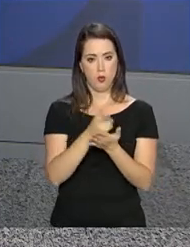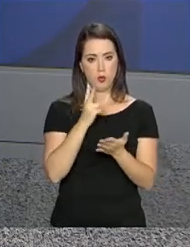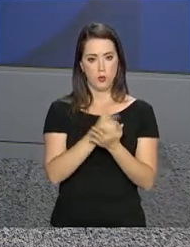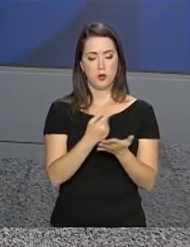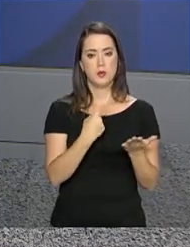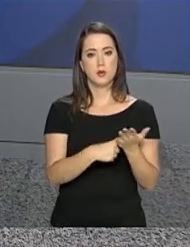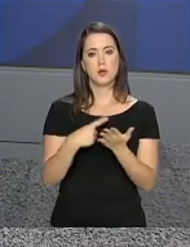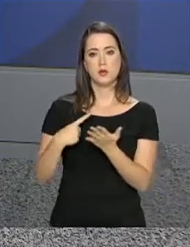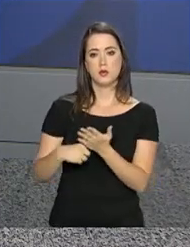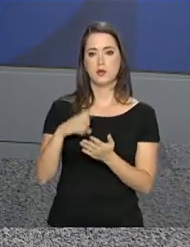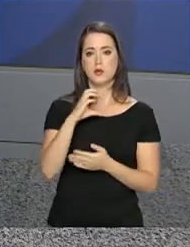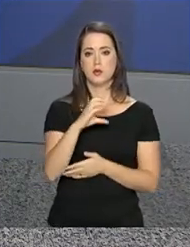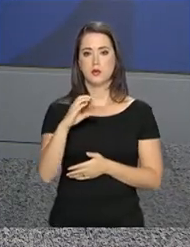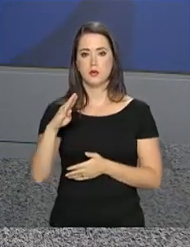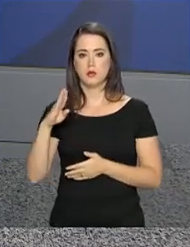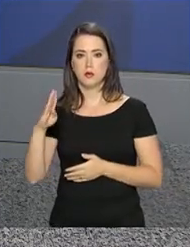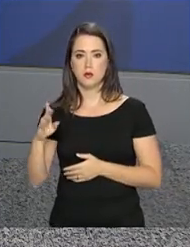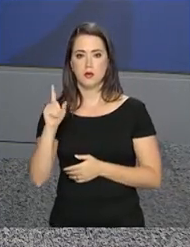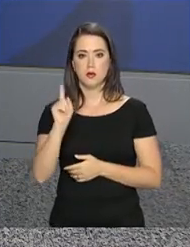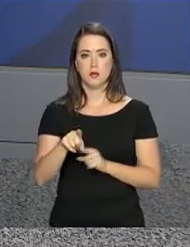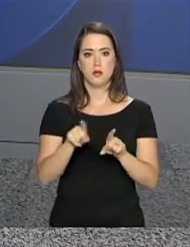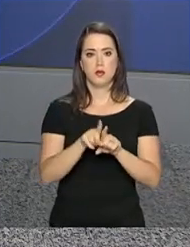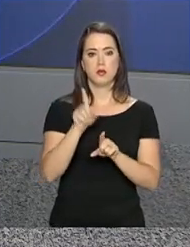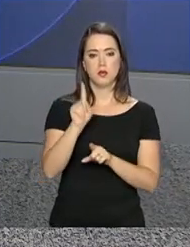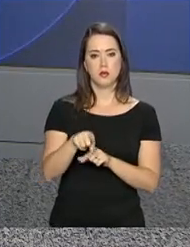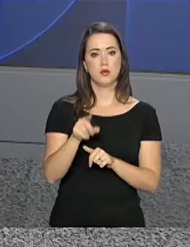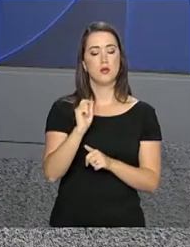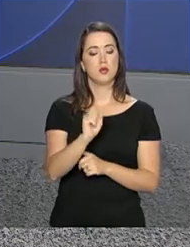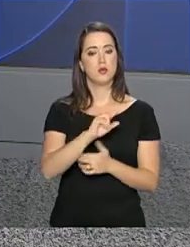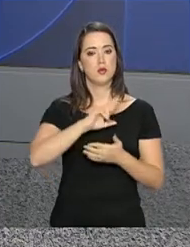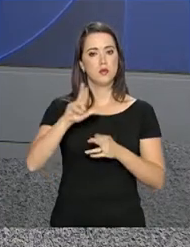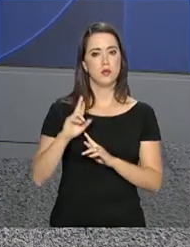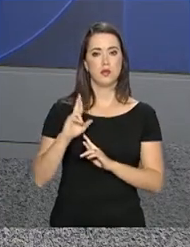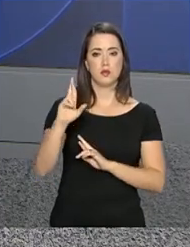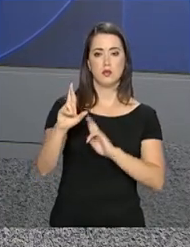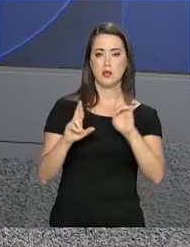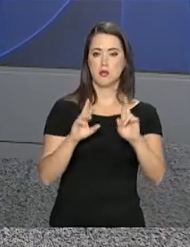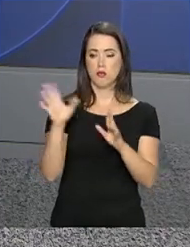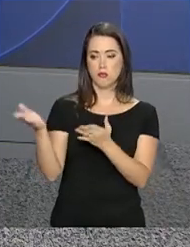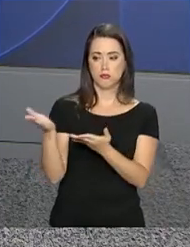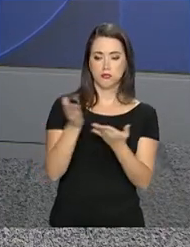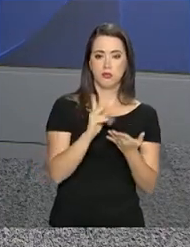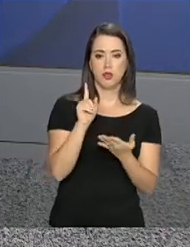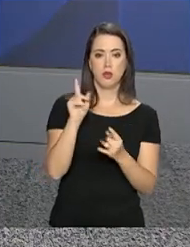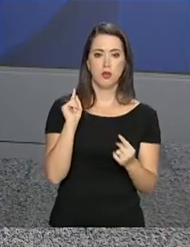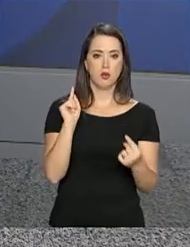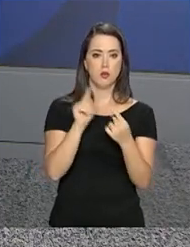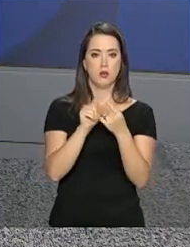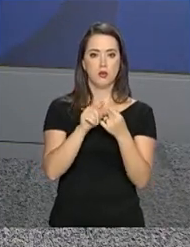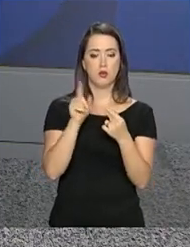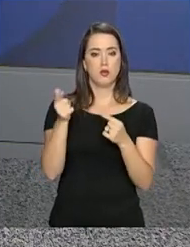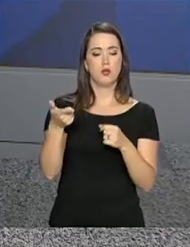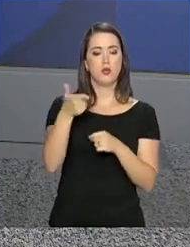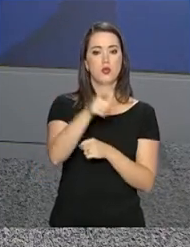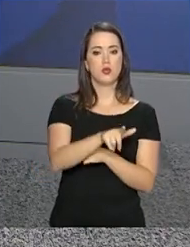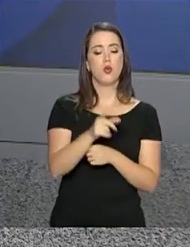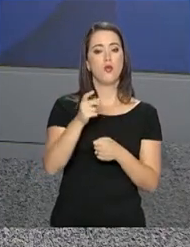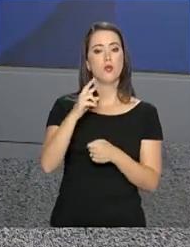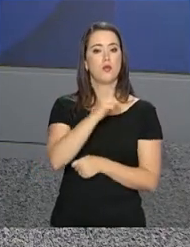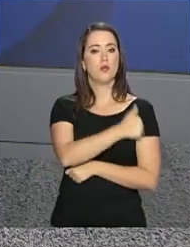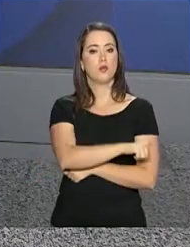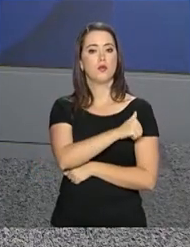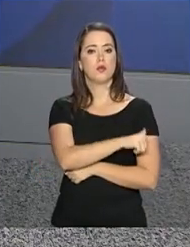da transição ccbb onde recebe diversas autoridades a previsão é de que retorne para o rio de janeiro